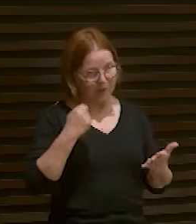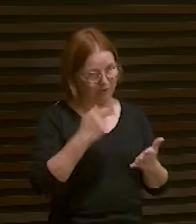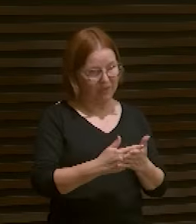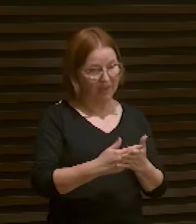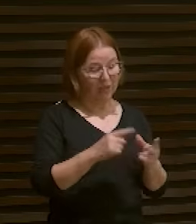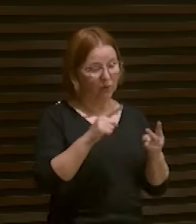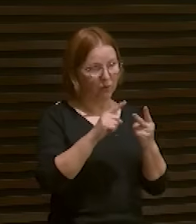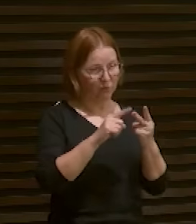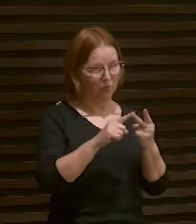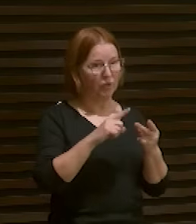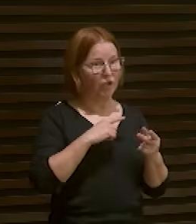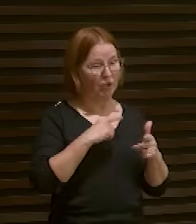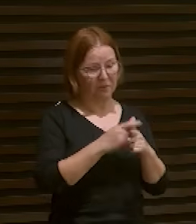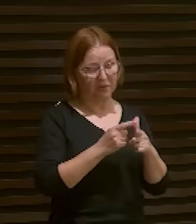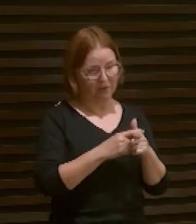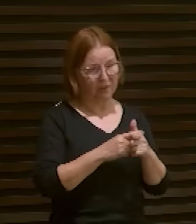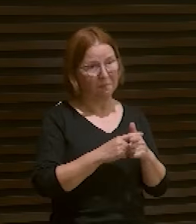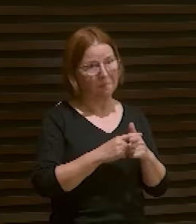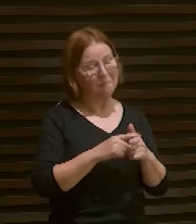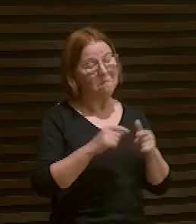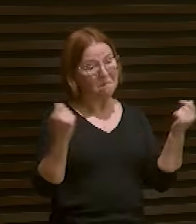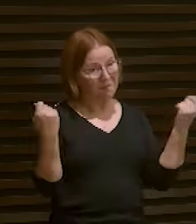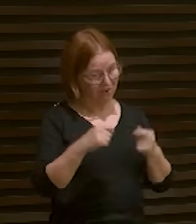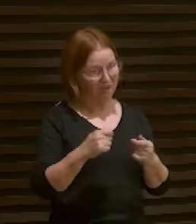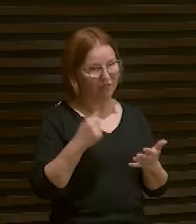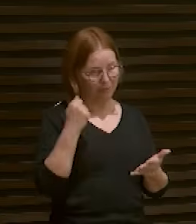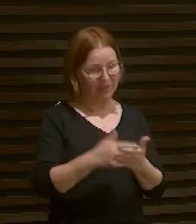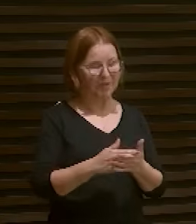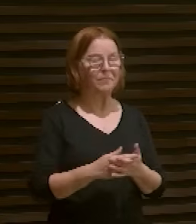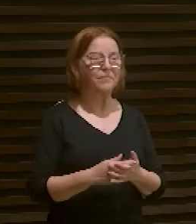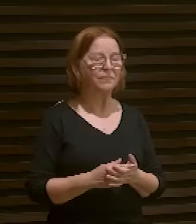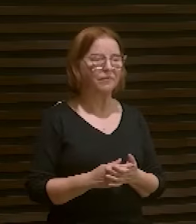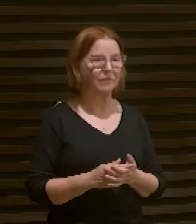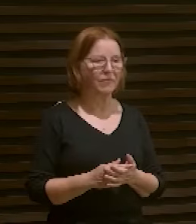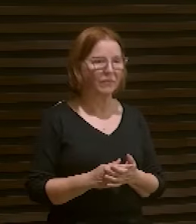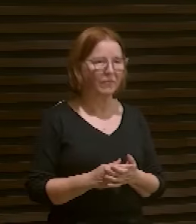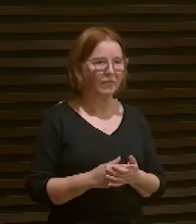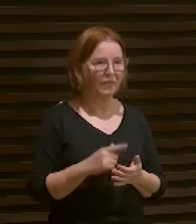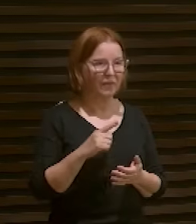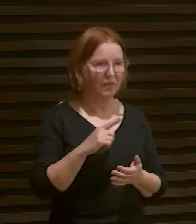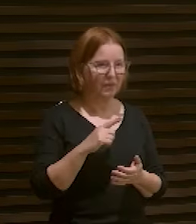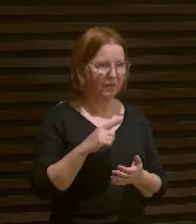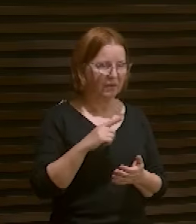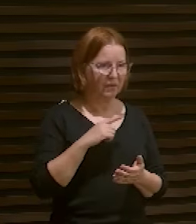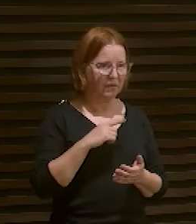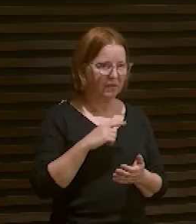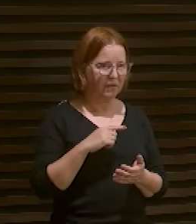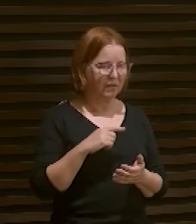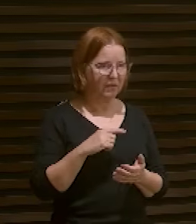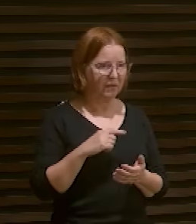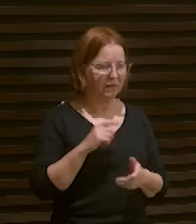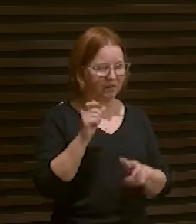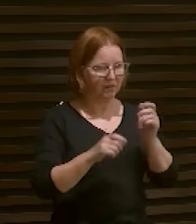pagar. E Jesus aqui, segundo alguns estudiosos, ele usa de uma hipérbole, porque